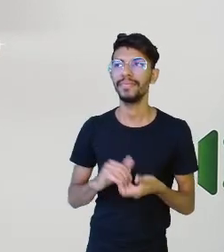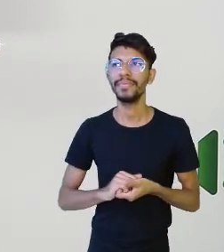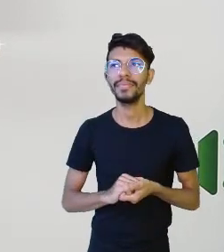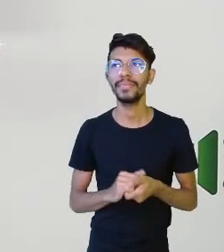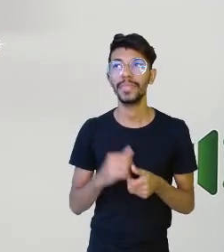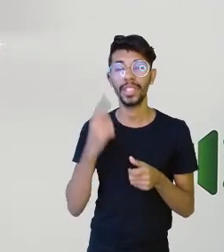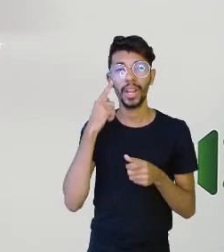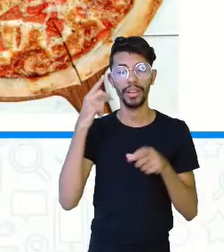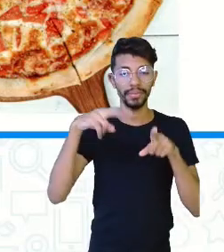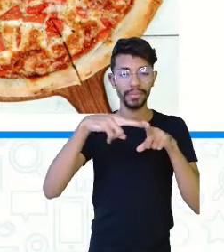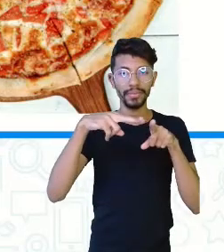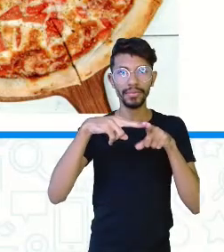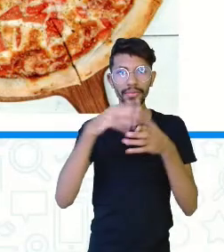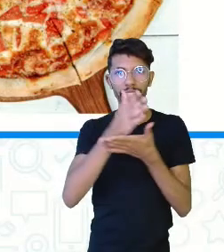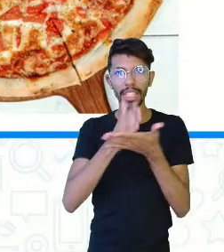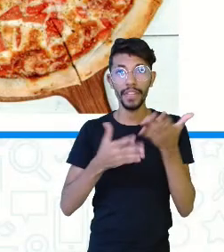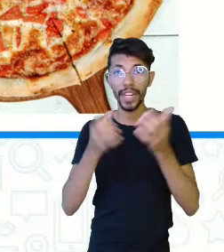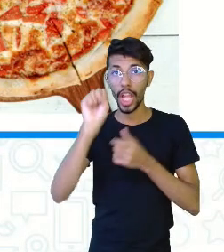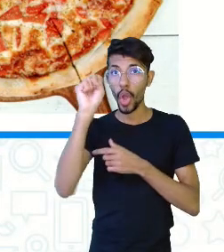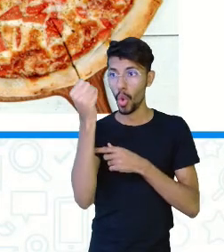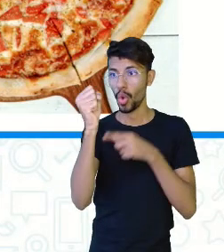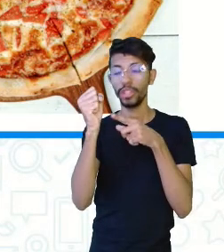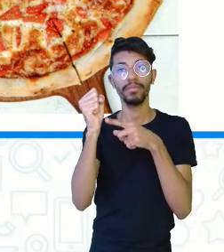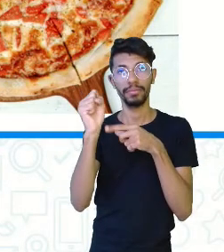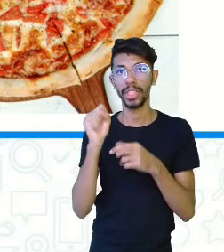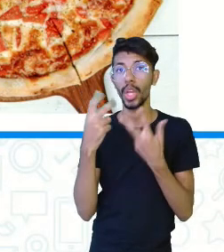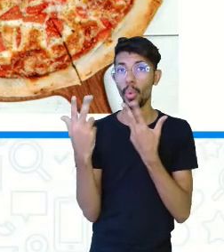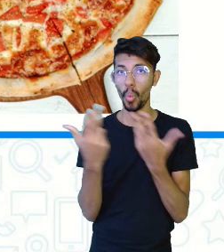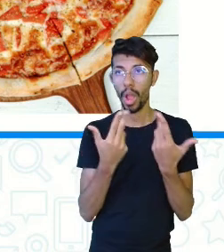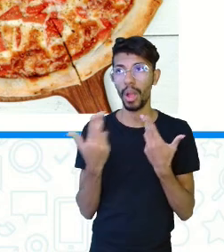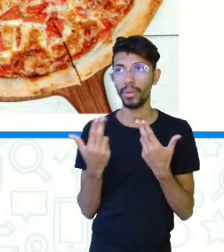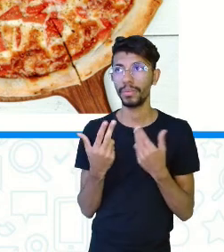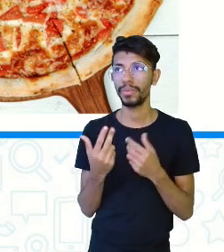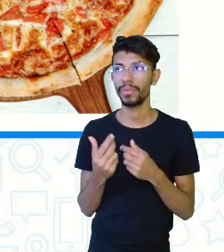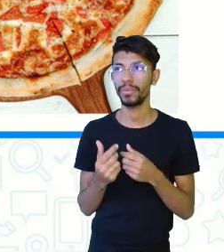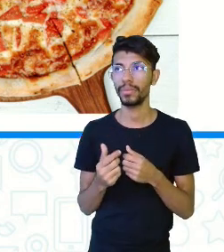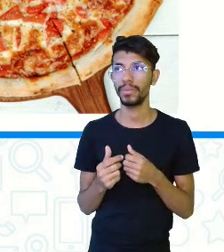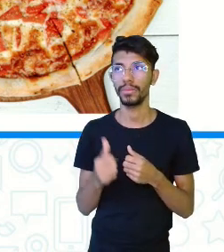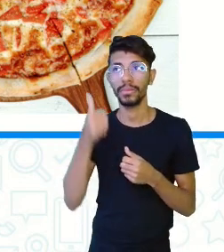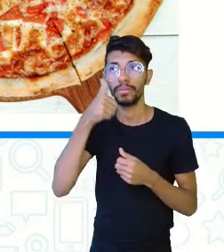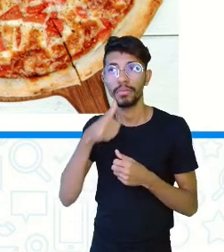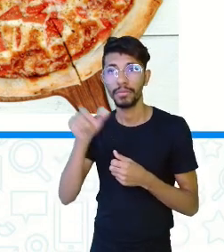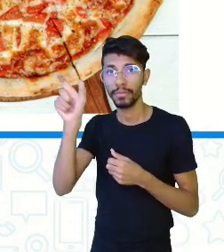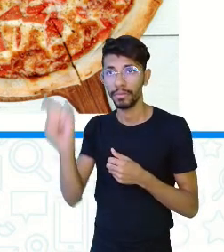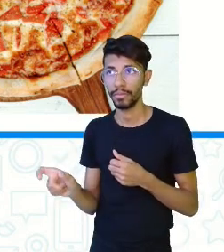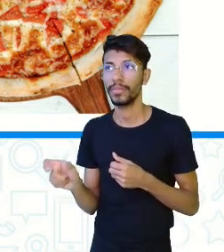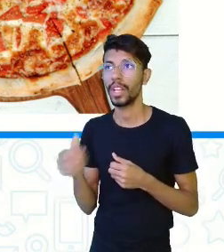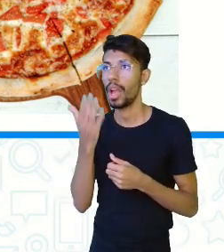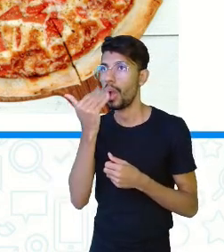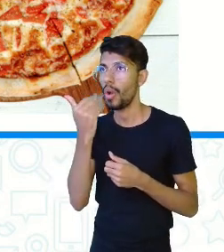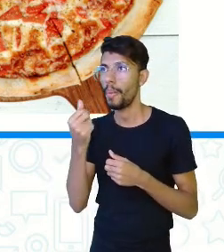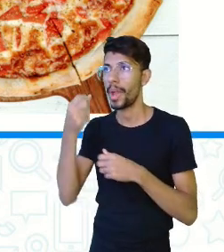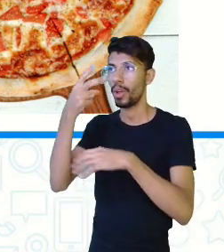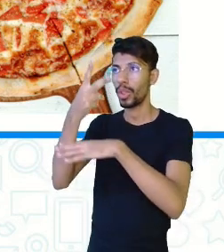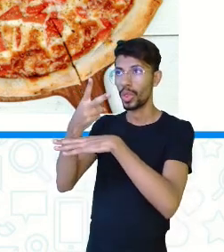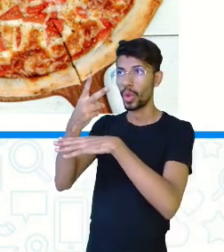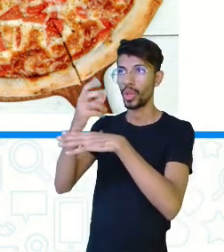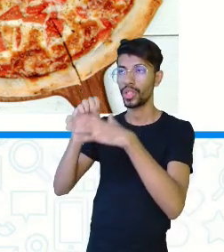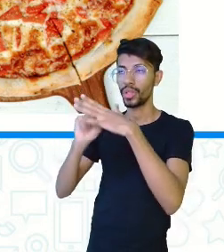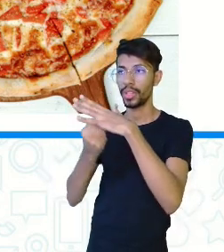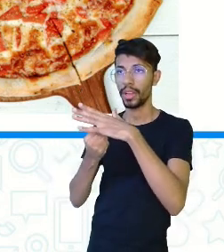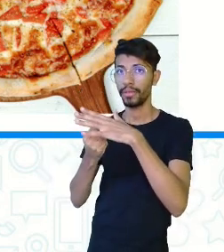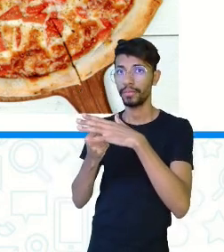foi dividida em 8 pedaços iguais. Carol comeu 2/8. Ana